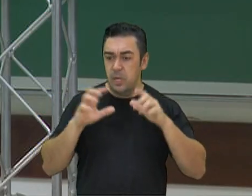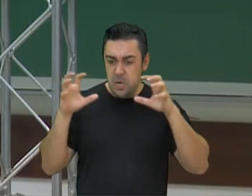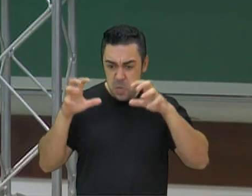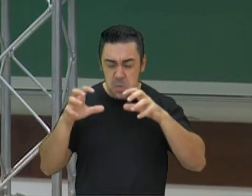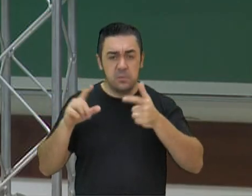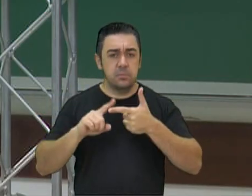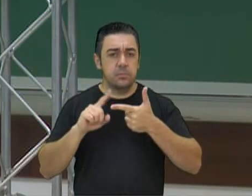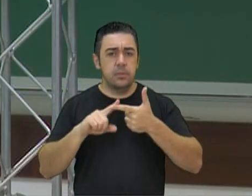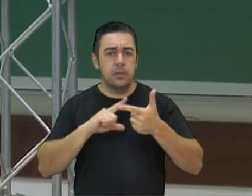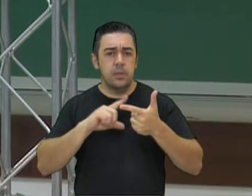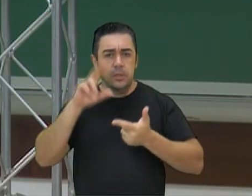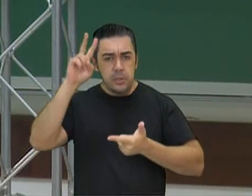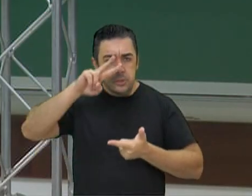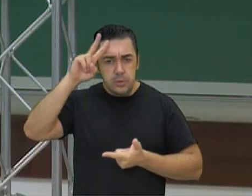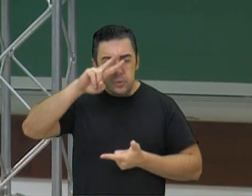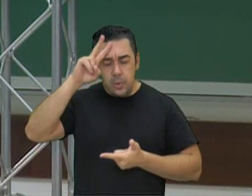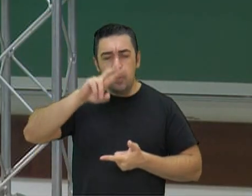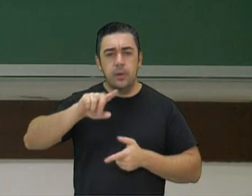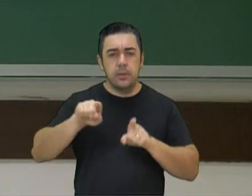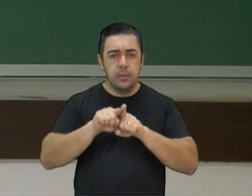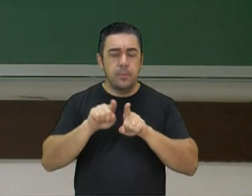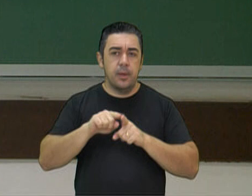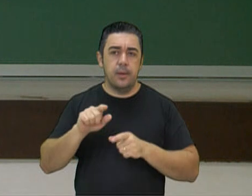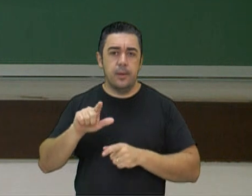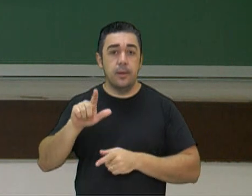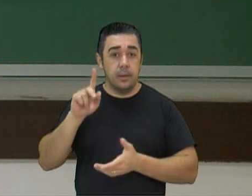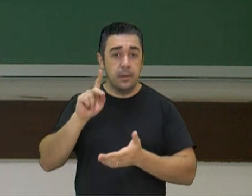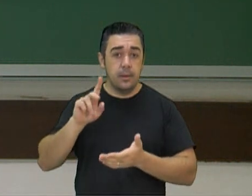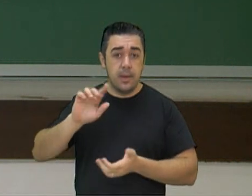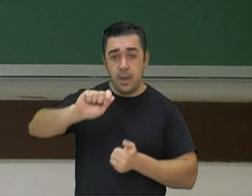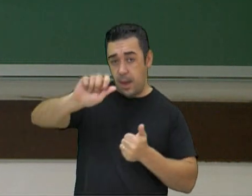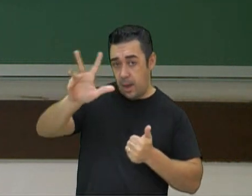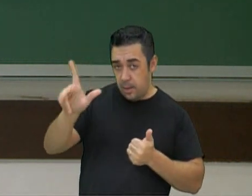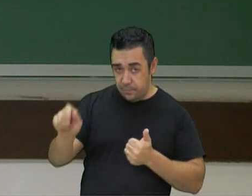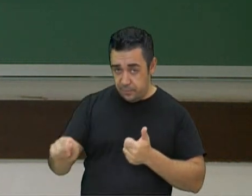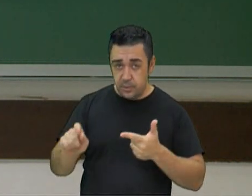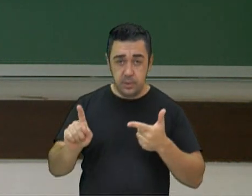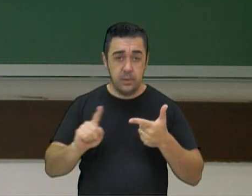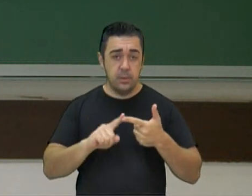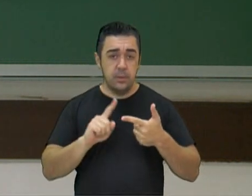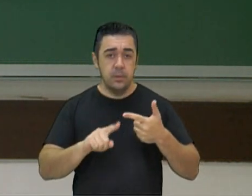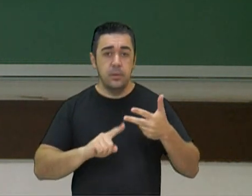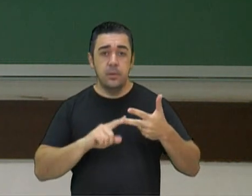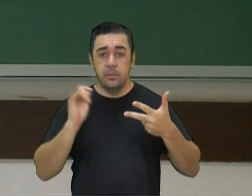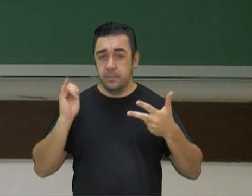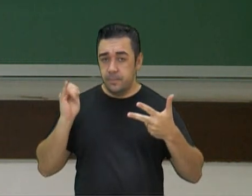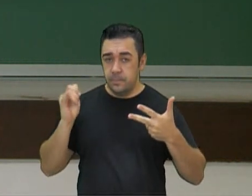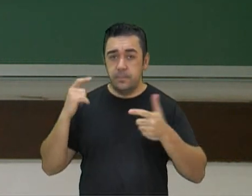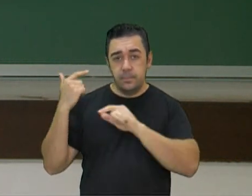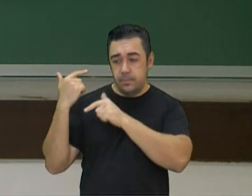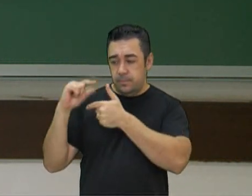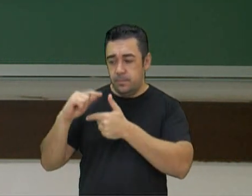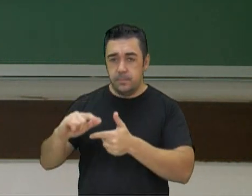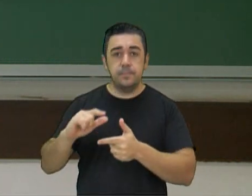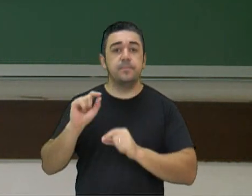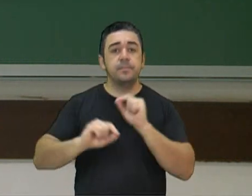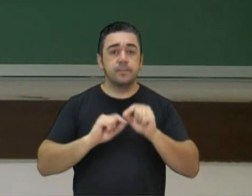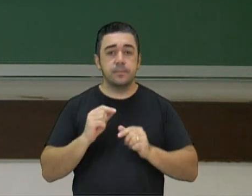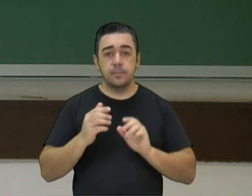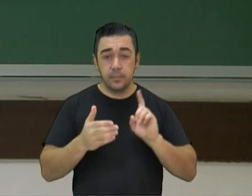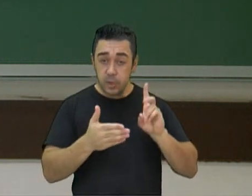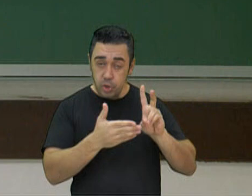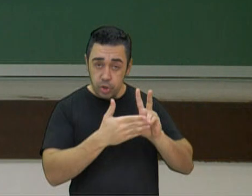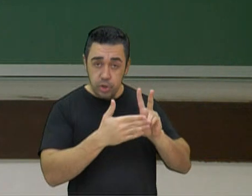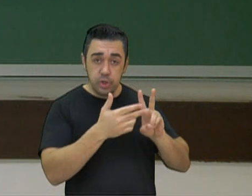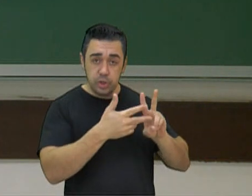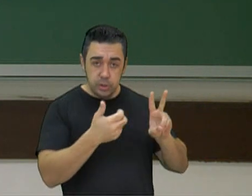que trazem as histórias dos africanos, contos que trazem as histórias das tradições indígenas, né? E hoje a gente